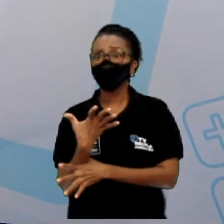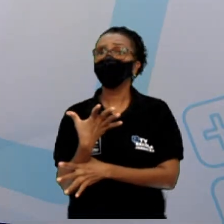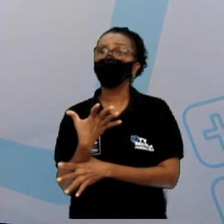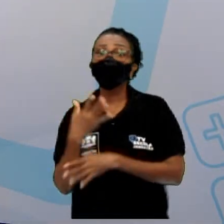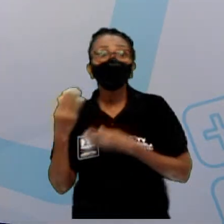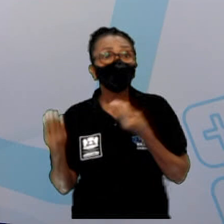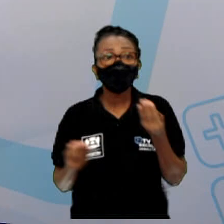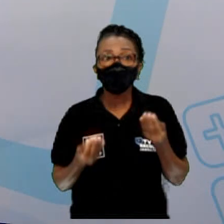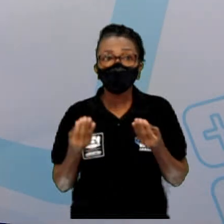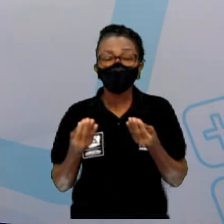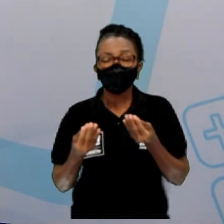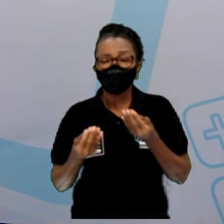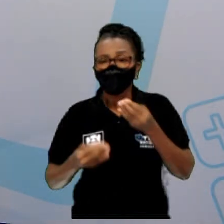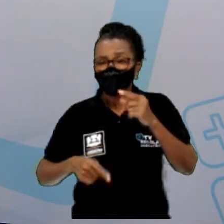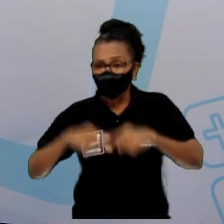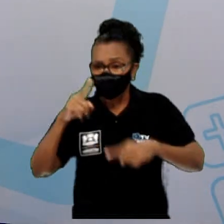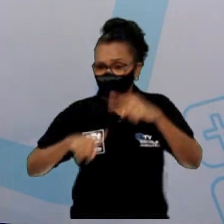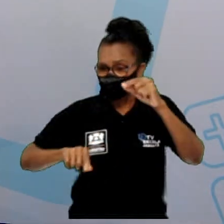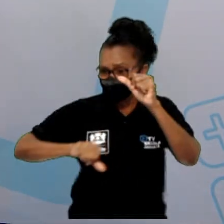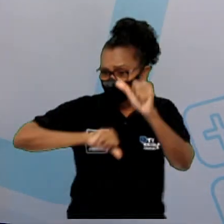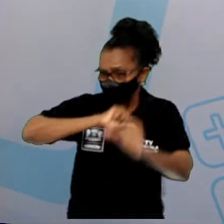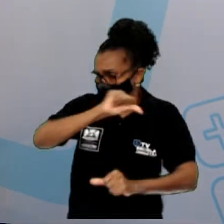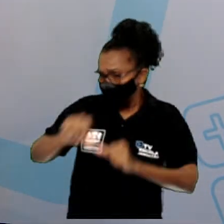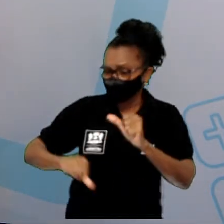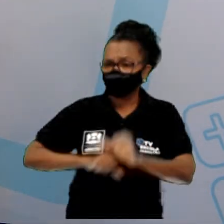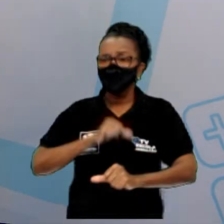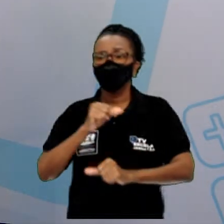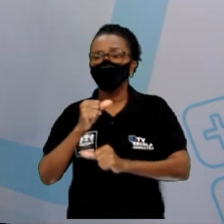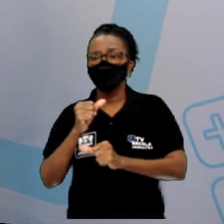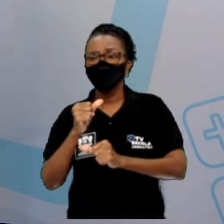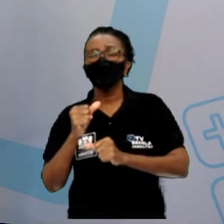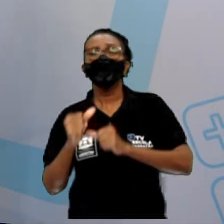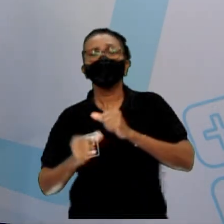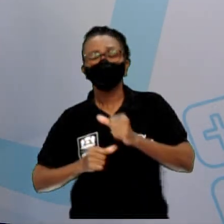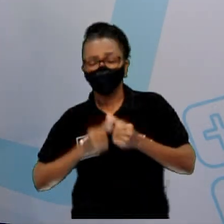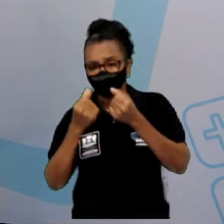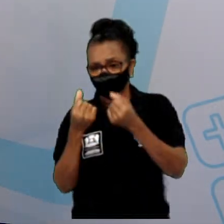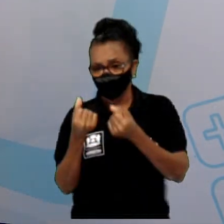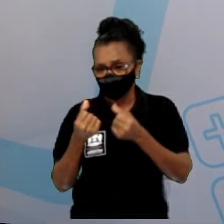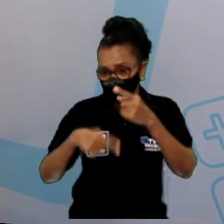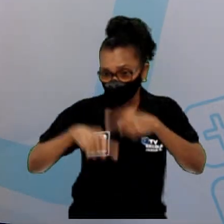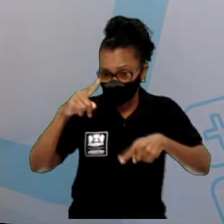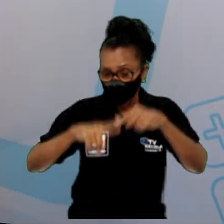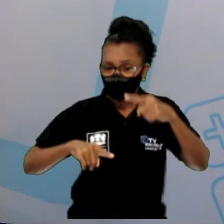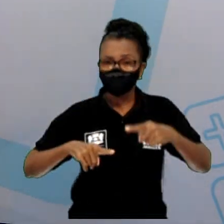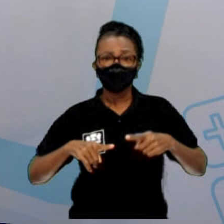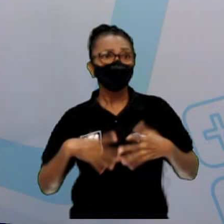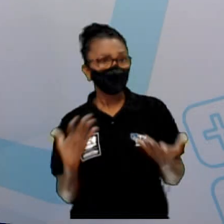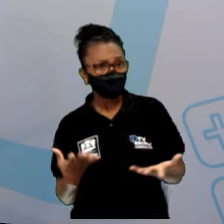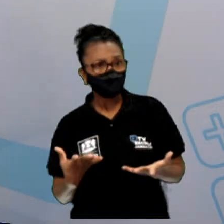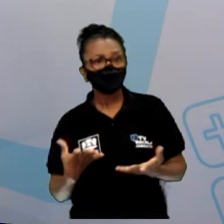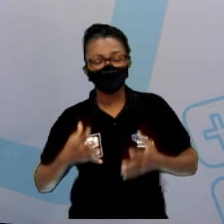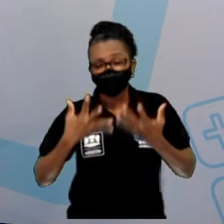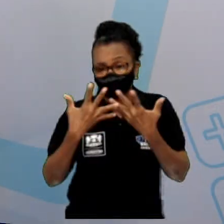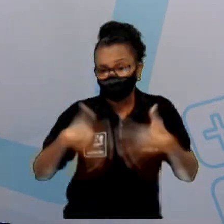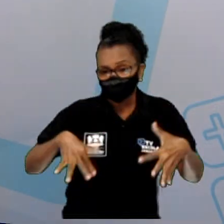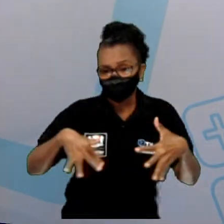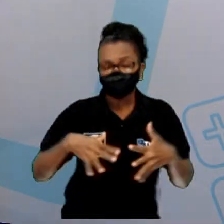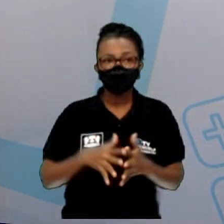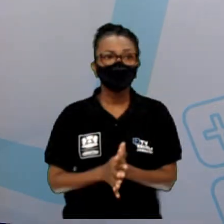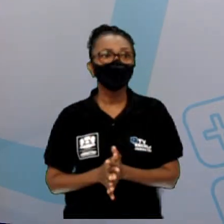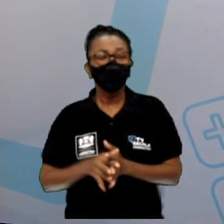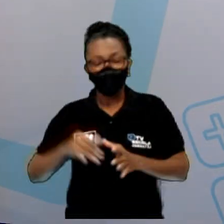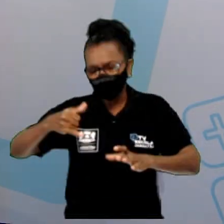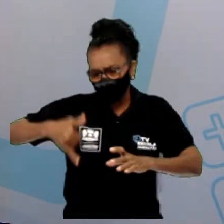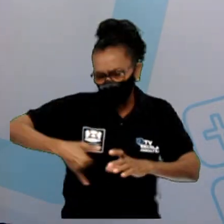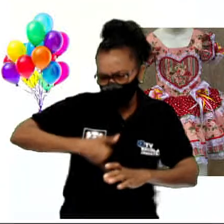transformados do material natural, né? Aqui nós temos alguns exemplos, ó. O petróleo nós podemos